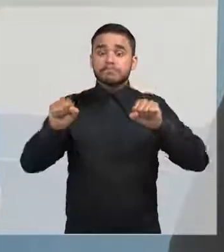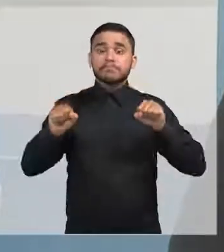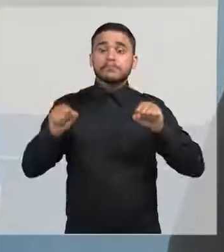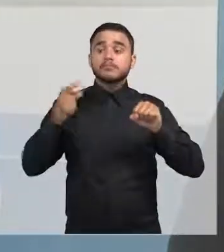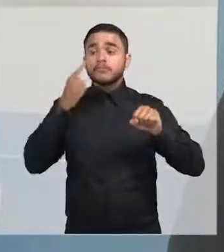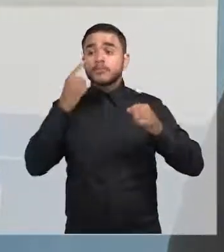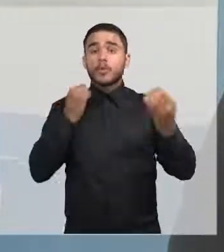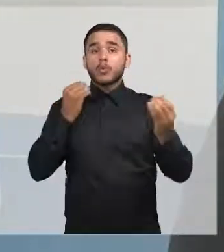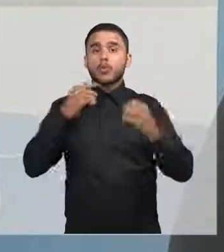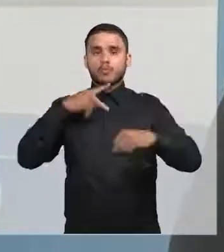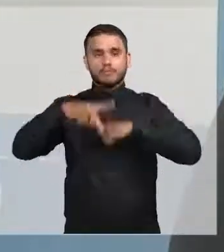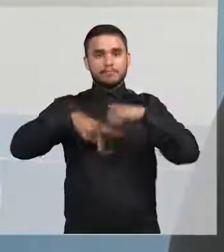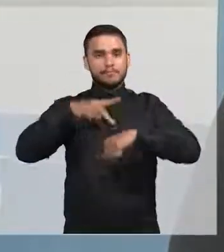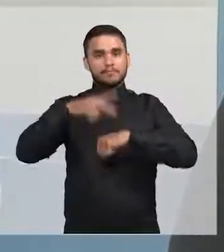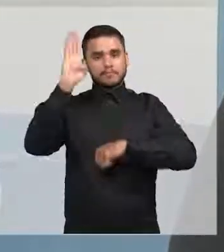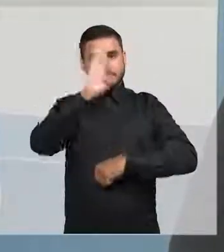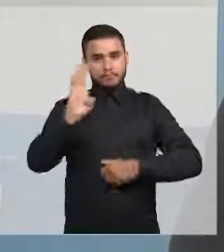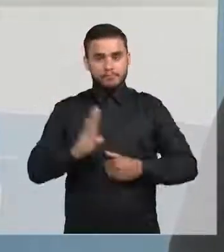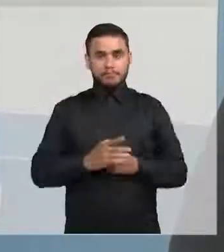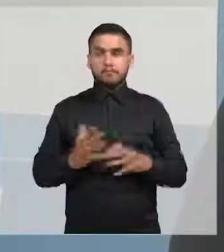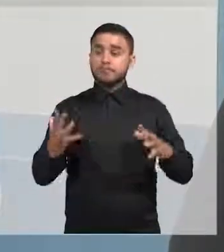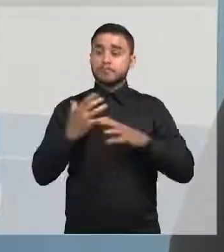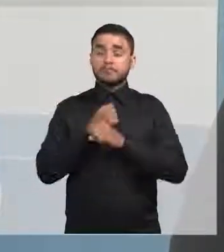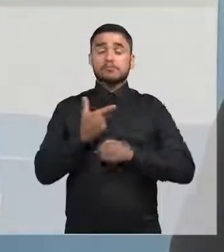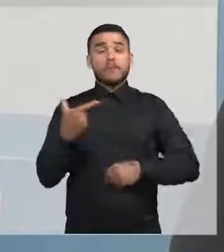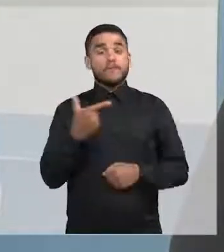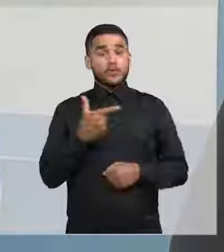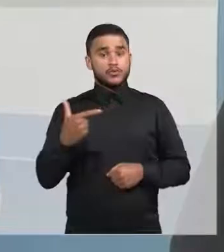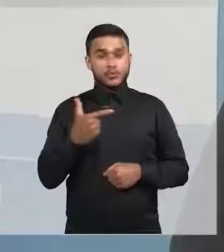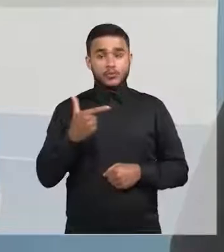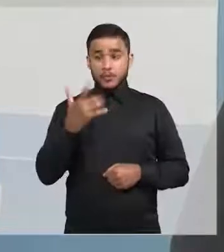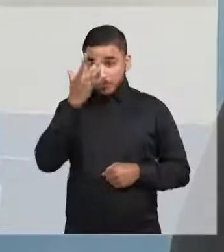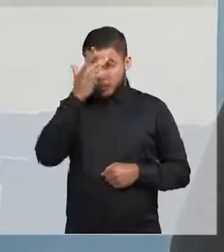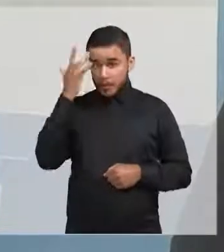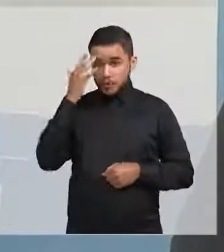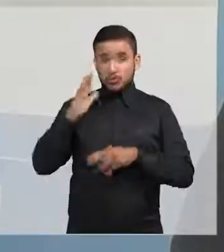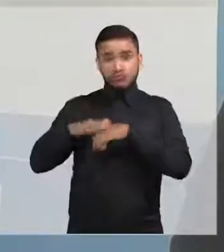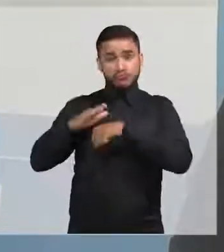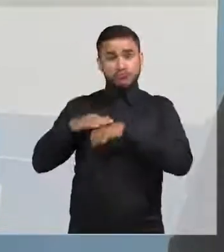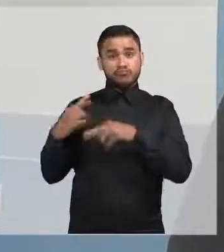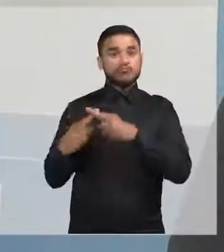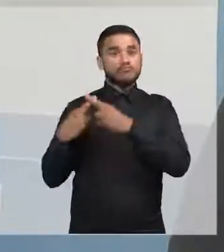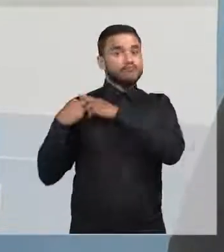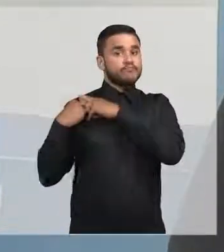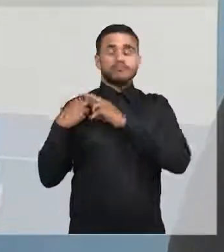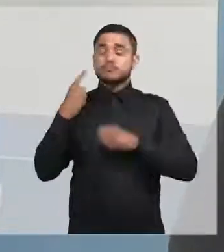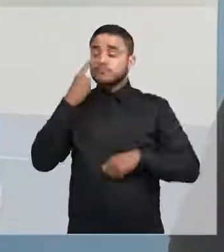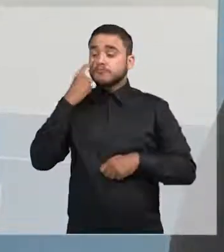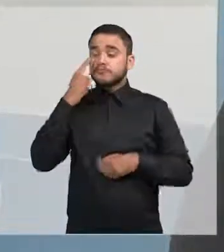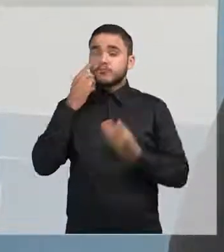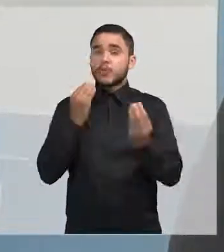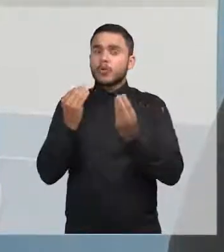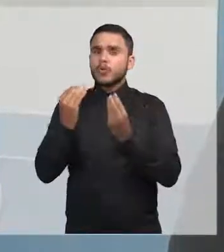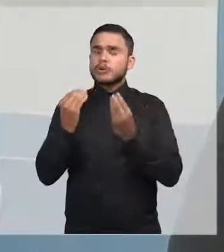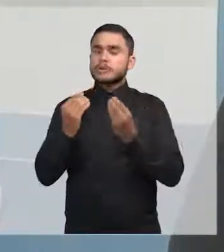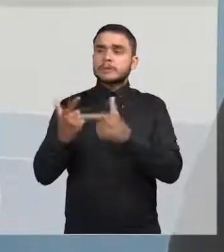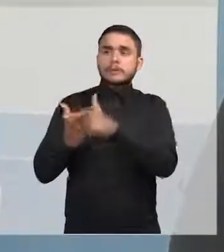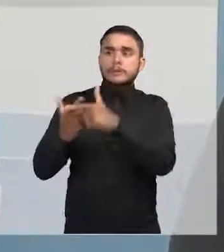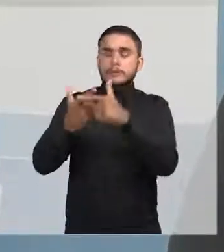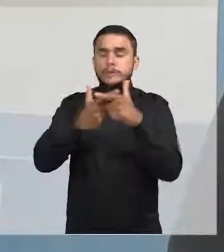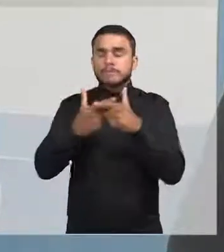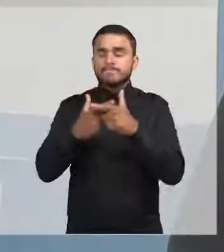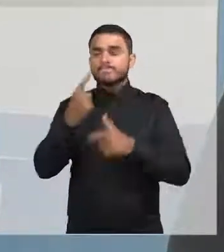e conseguir um canal, né? Um canal de reciprocidade dessa solidariedade com o presidente eleito. Afinal de